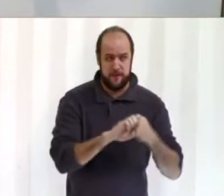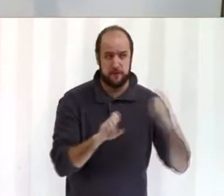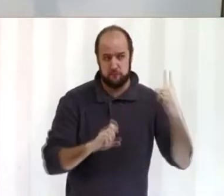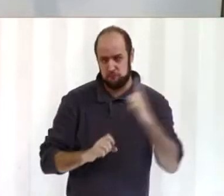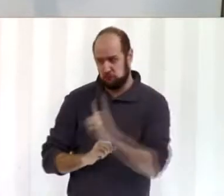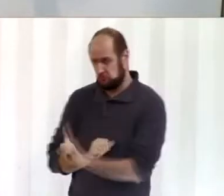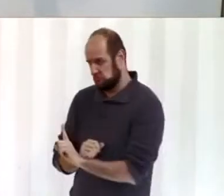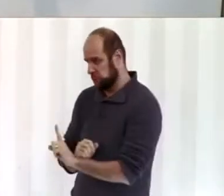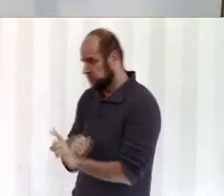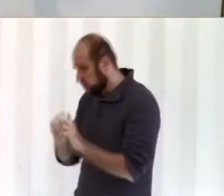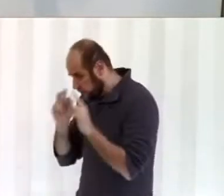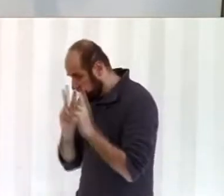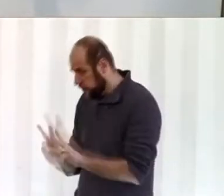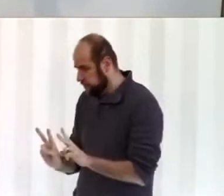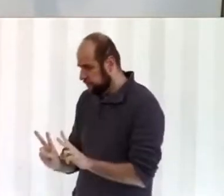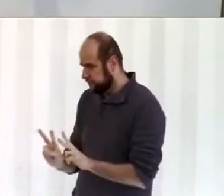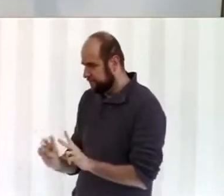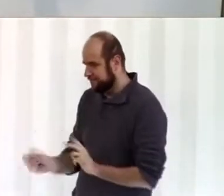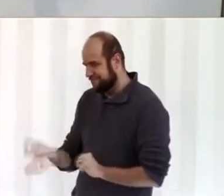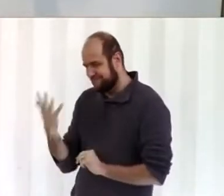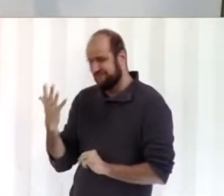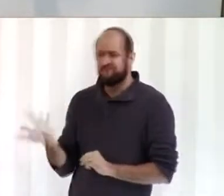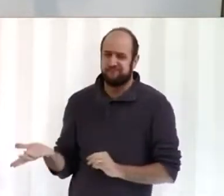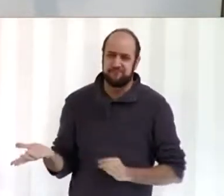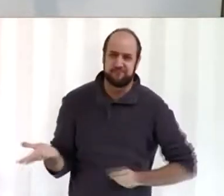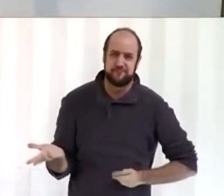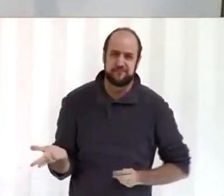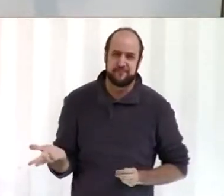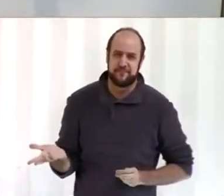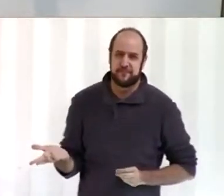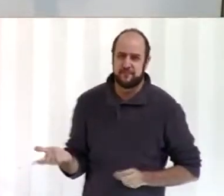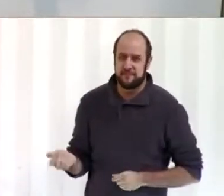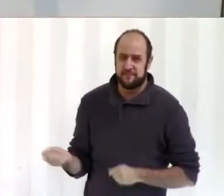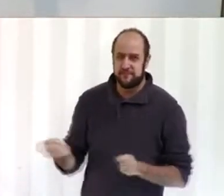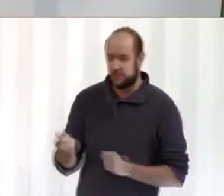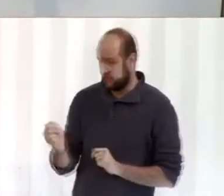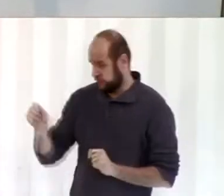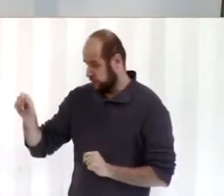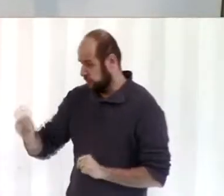então diz: ah, meu Senhor, o machado é emprestado.